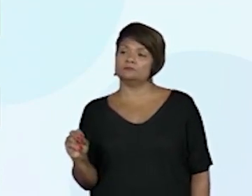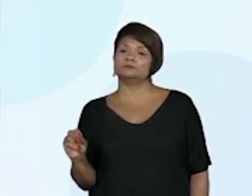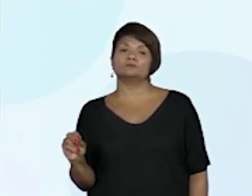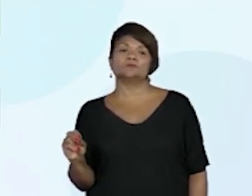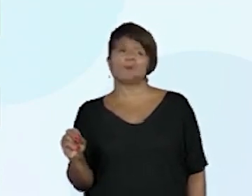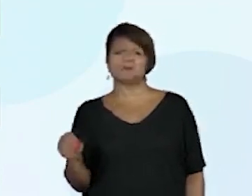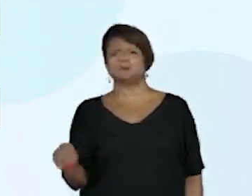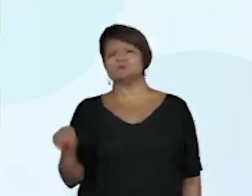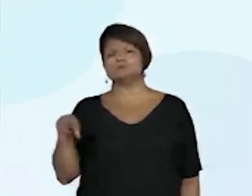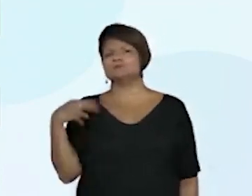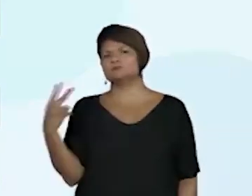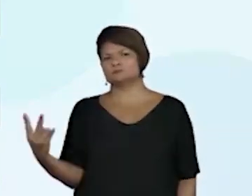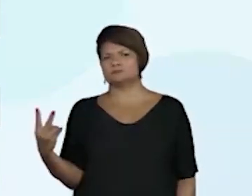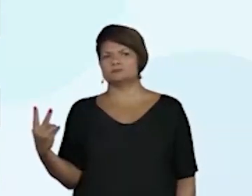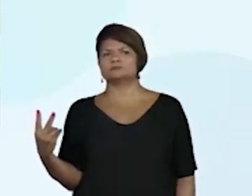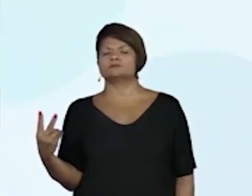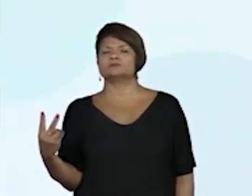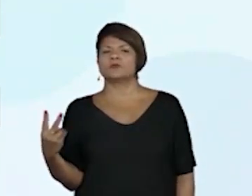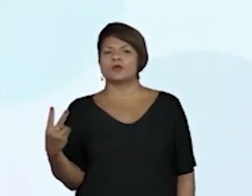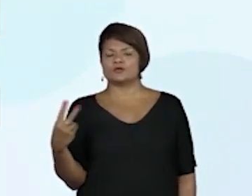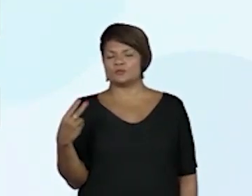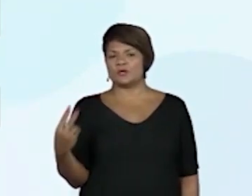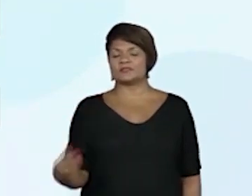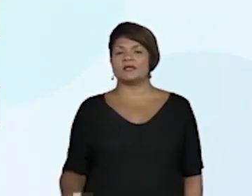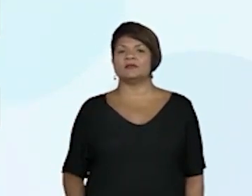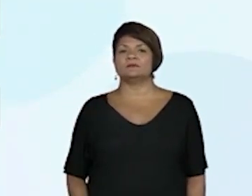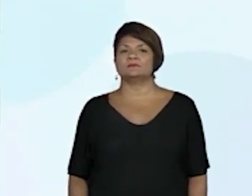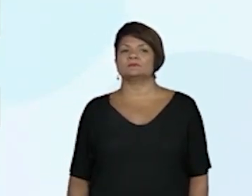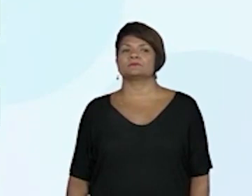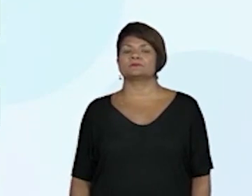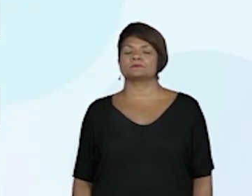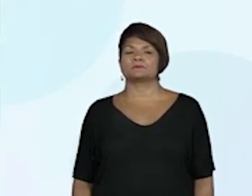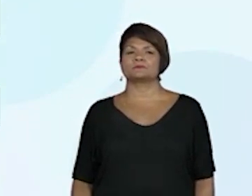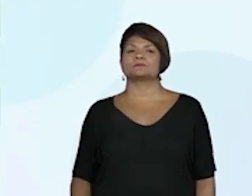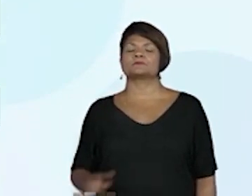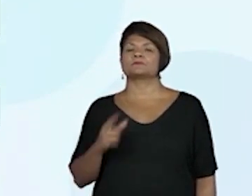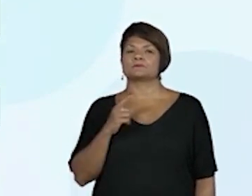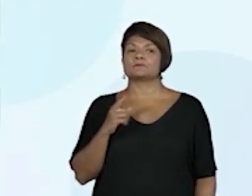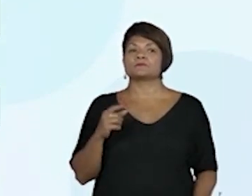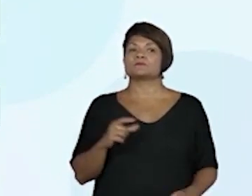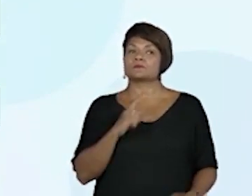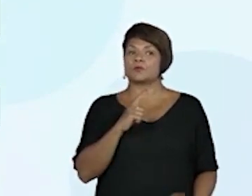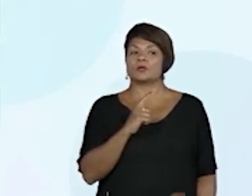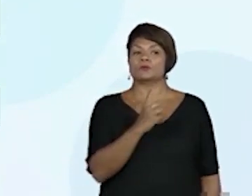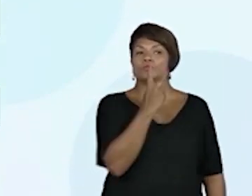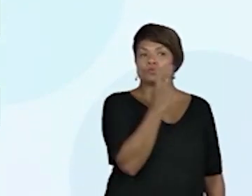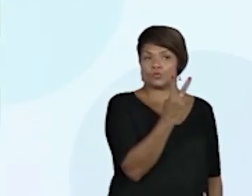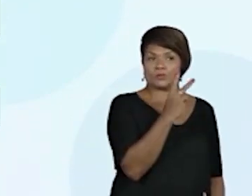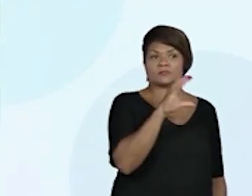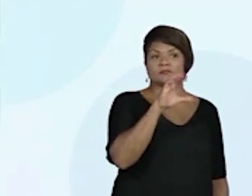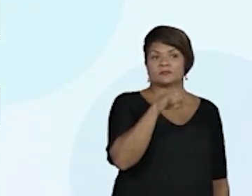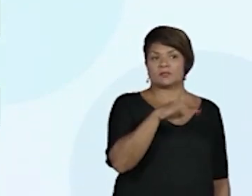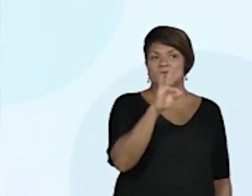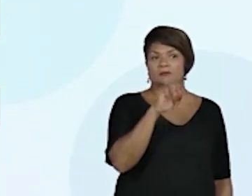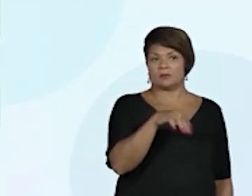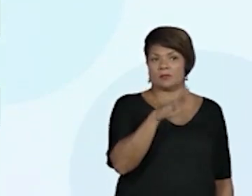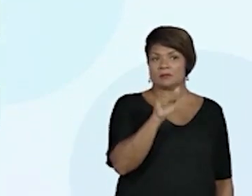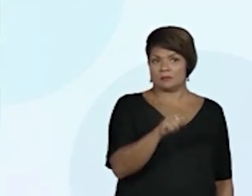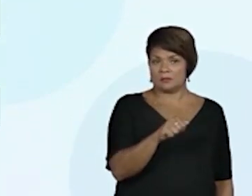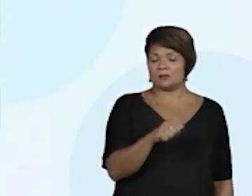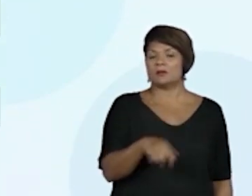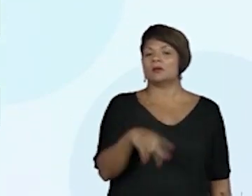220. E o 2. Então, nós temos duas centenas,